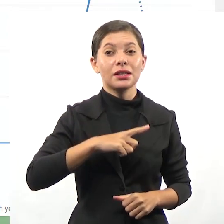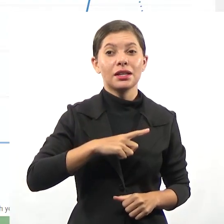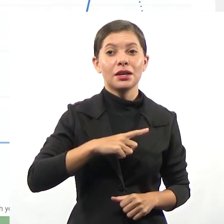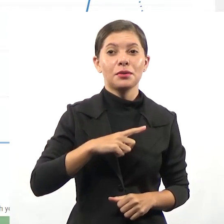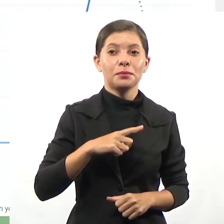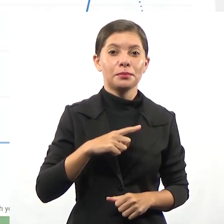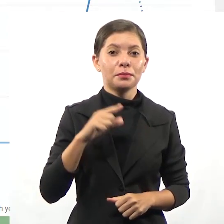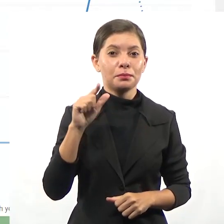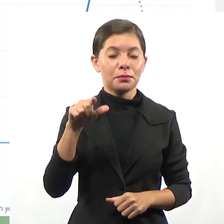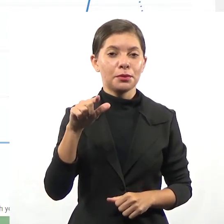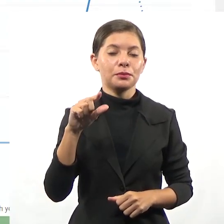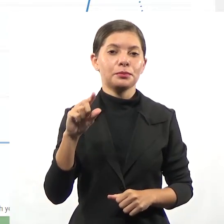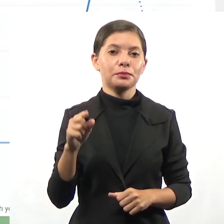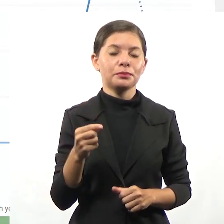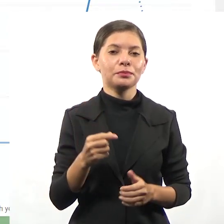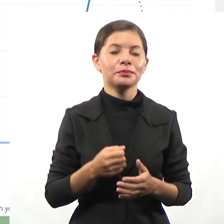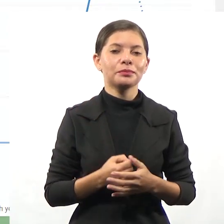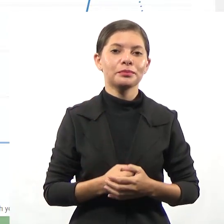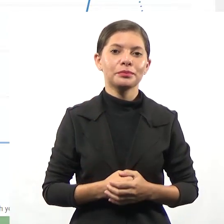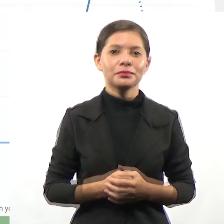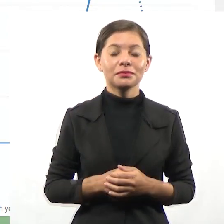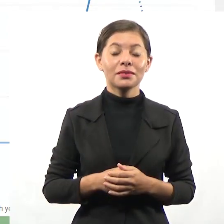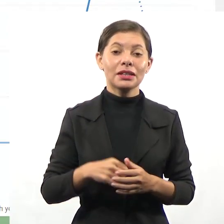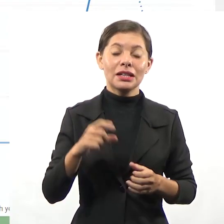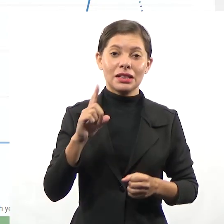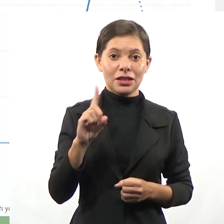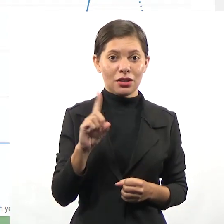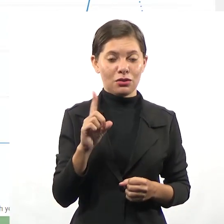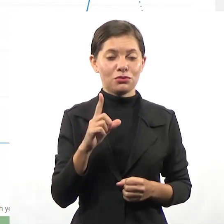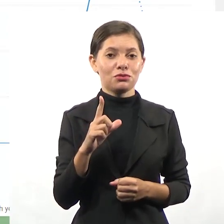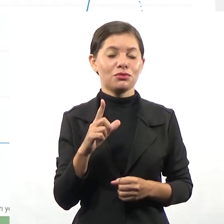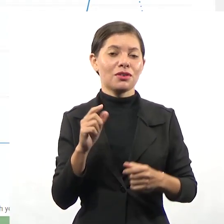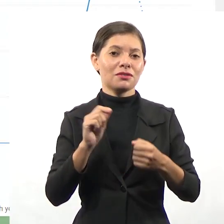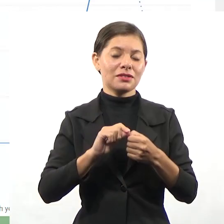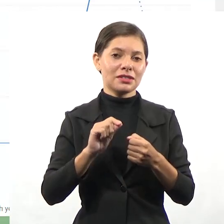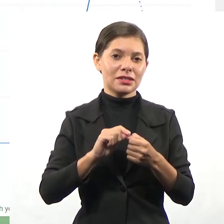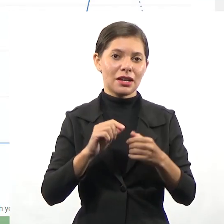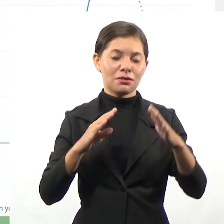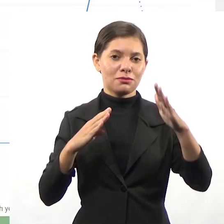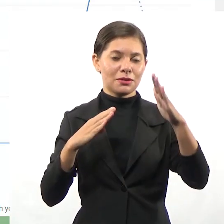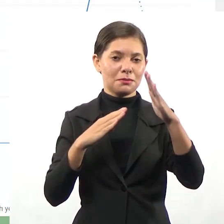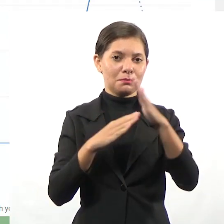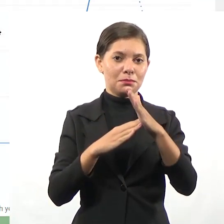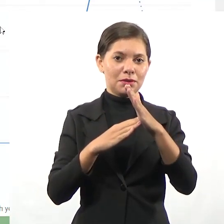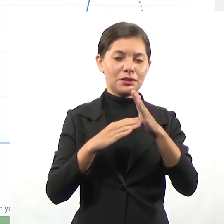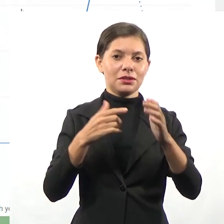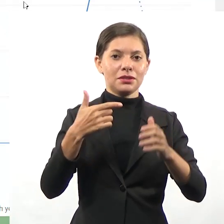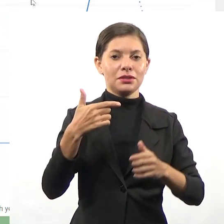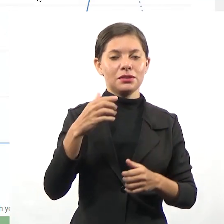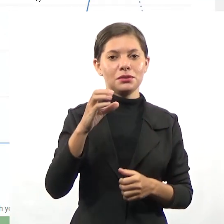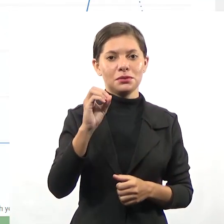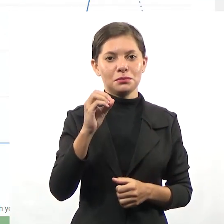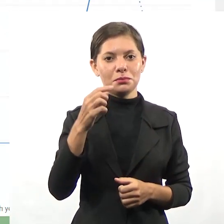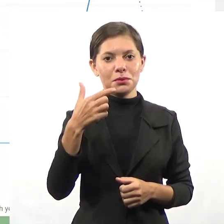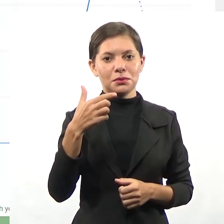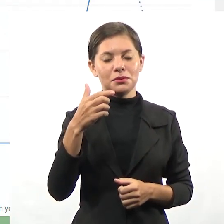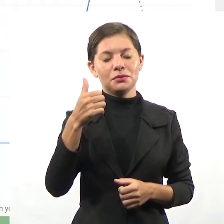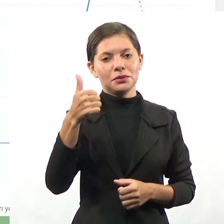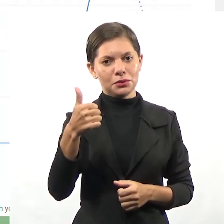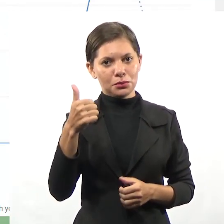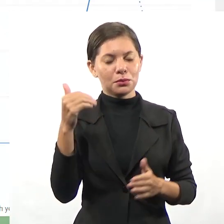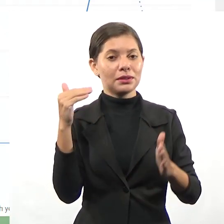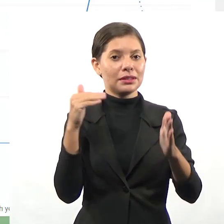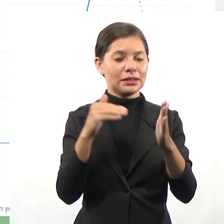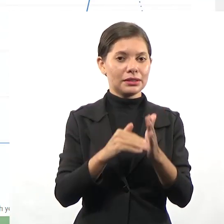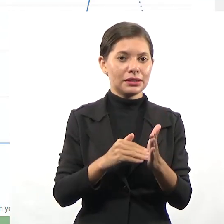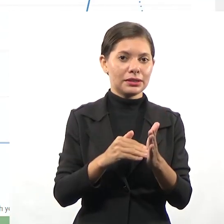de 2021 para cá, você poderia analisar o gráfico e o comportamento das publicações.